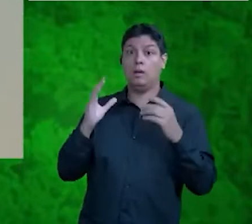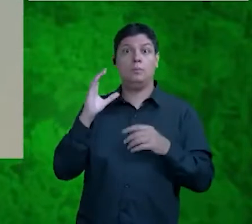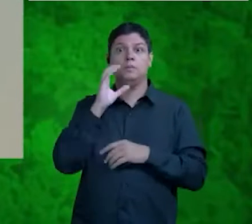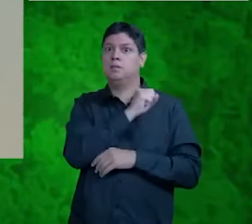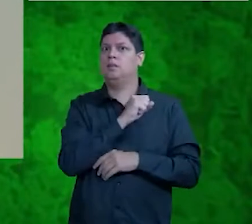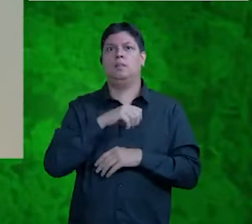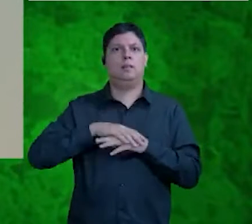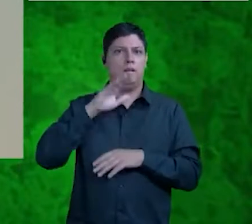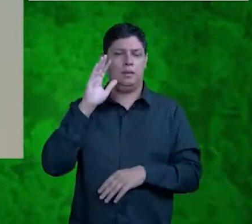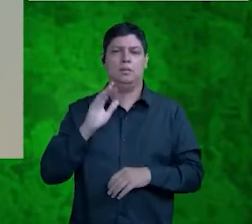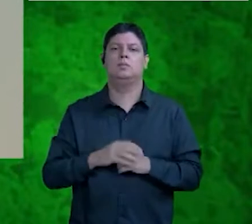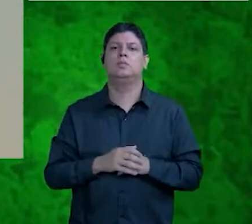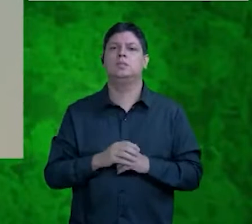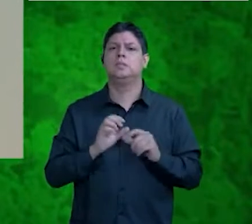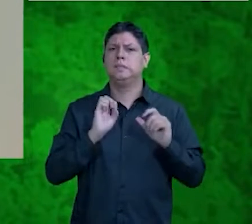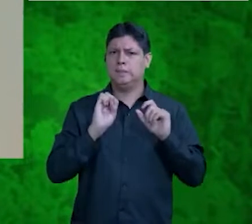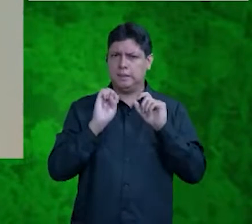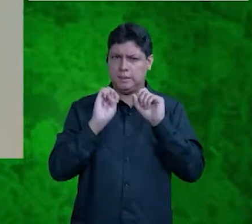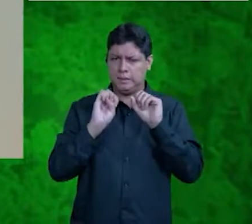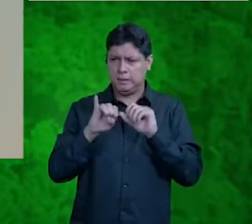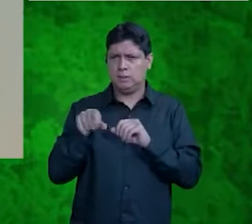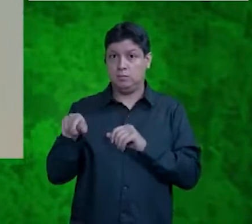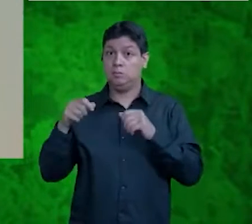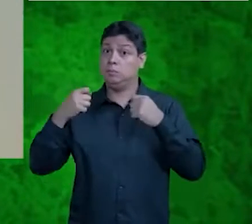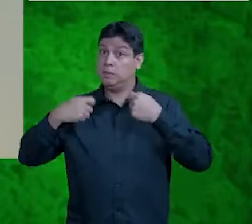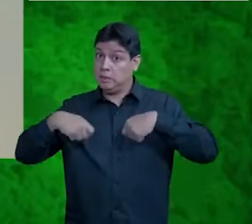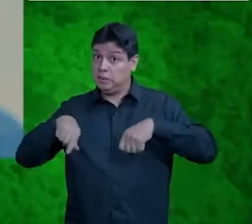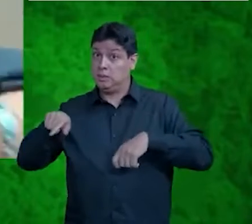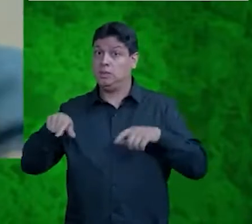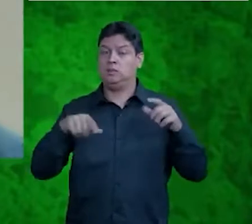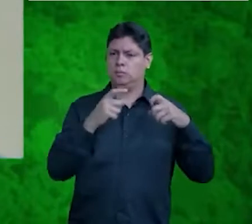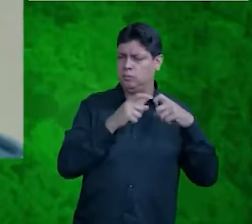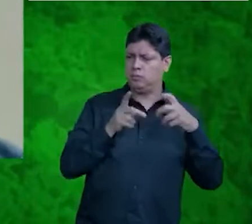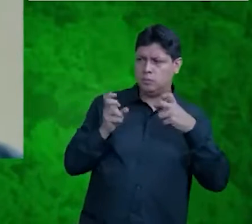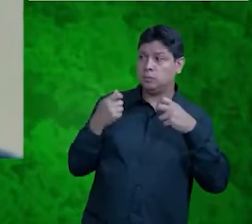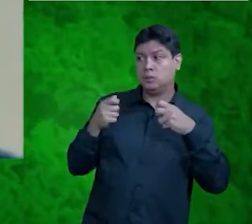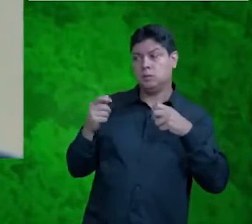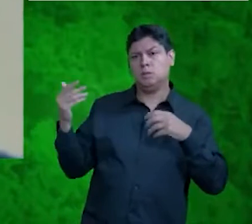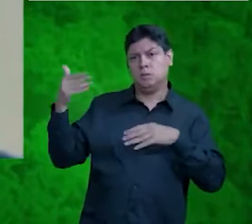precisar e o médico perceber que tem que encaminhar, né, para uma consulta presencial,